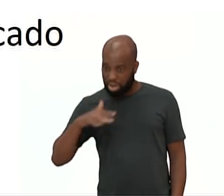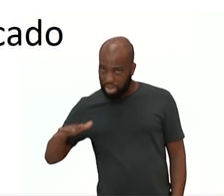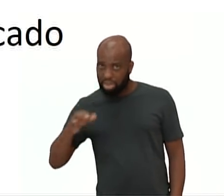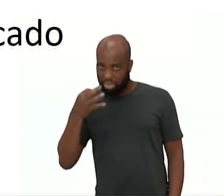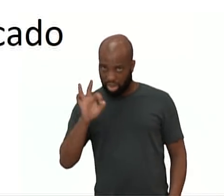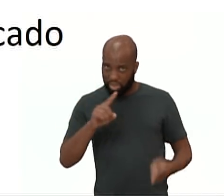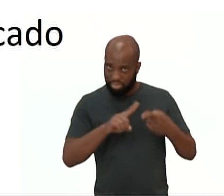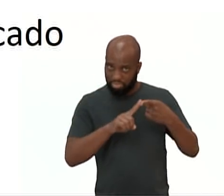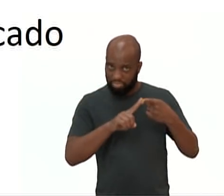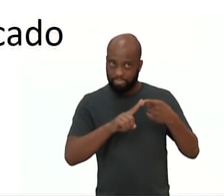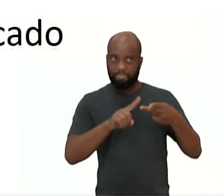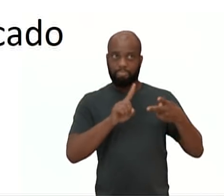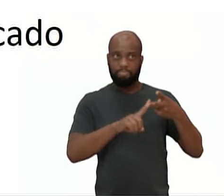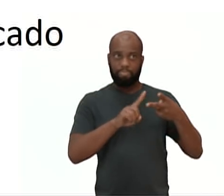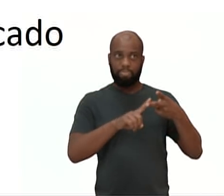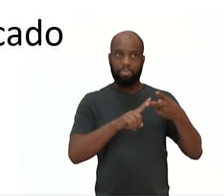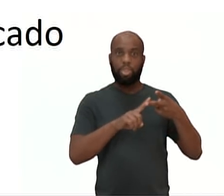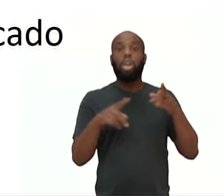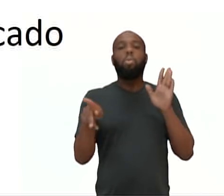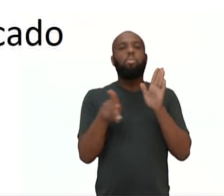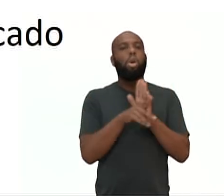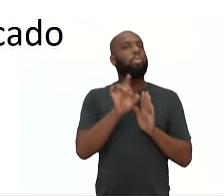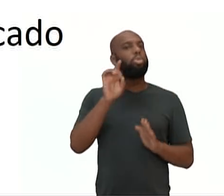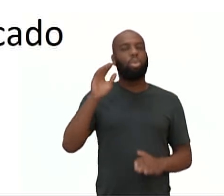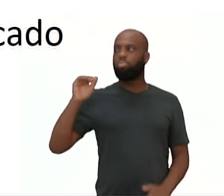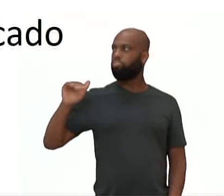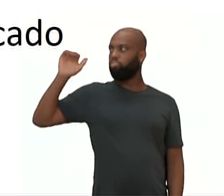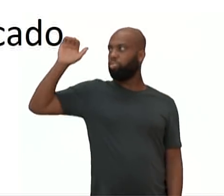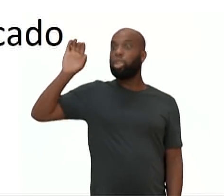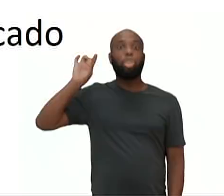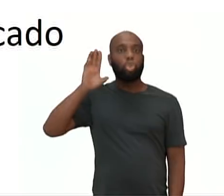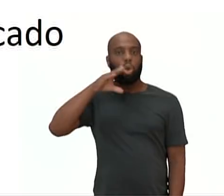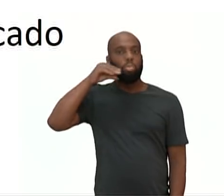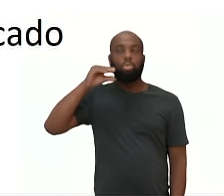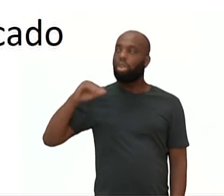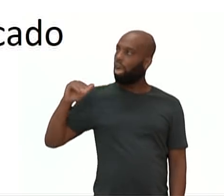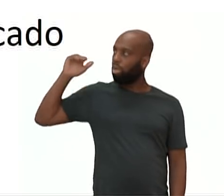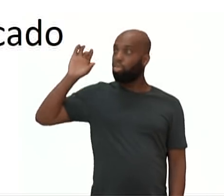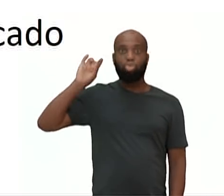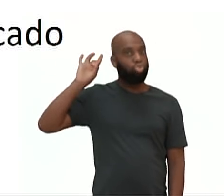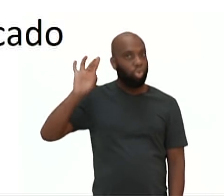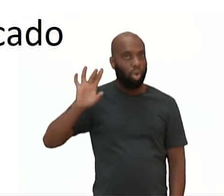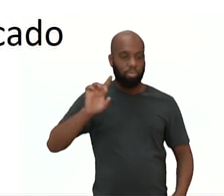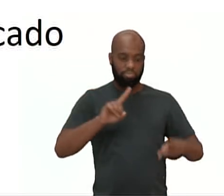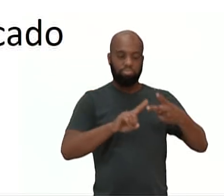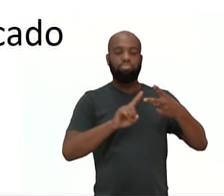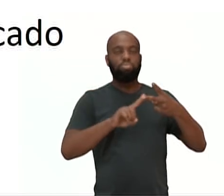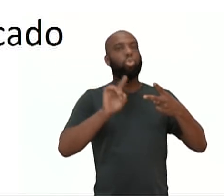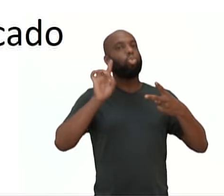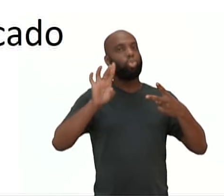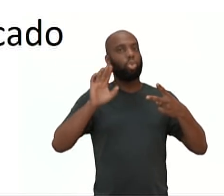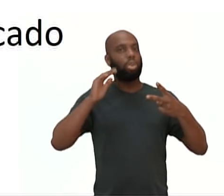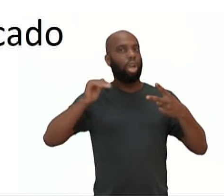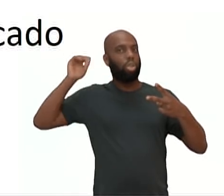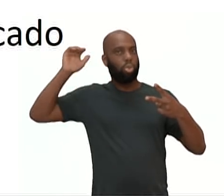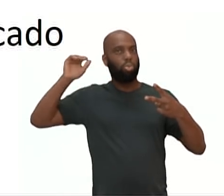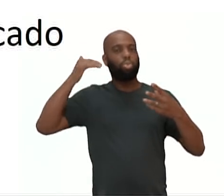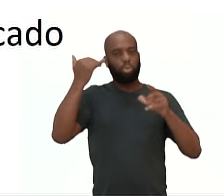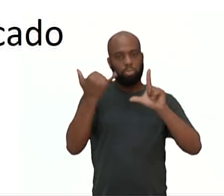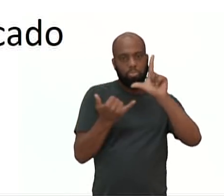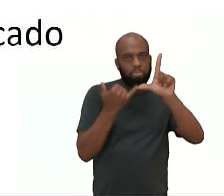correto isso? É exclusivo para adultos, só os adultos podem participar, né? Os índios têm aquela parte